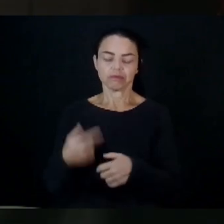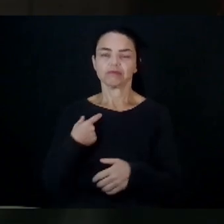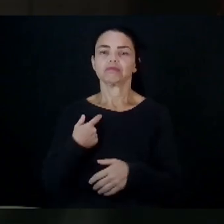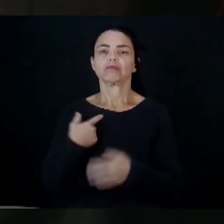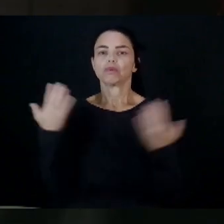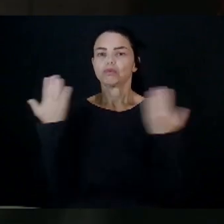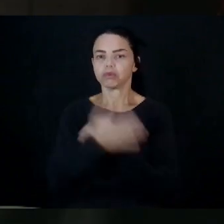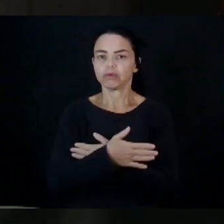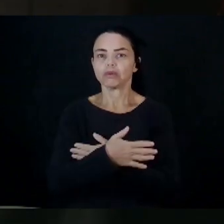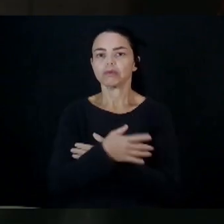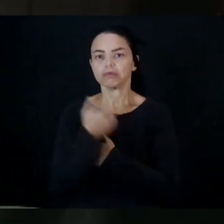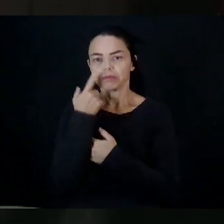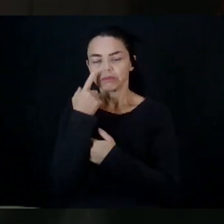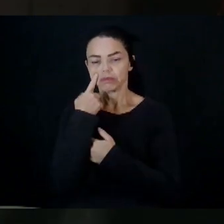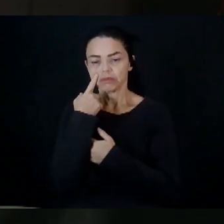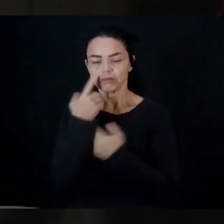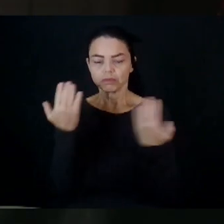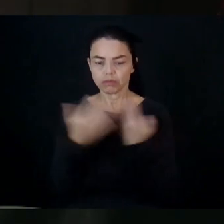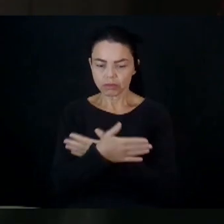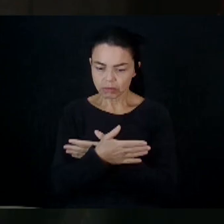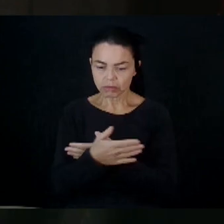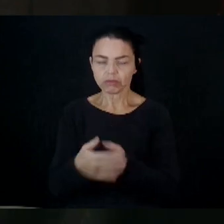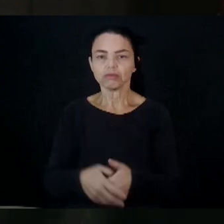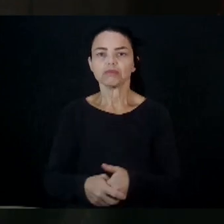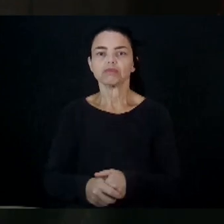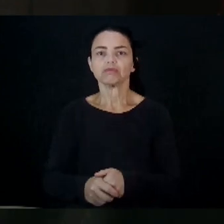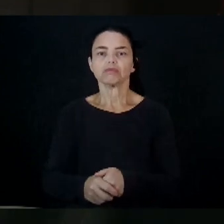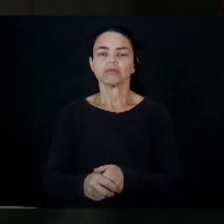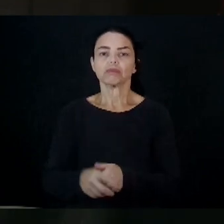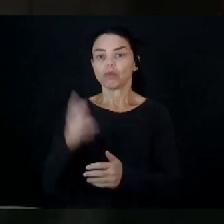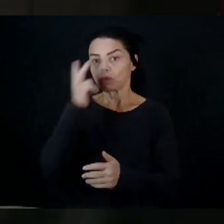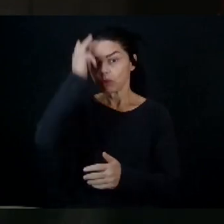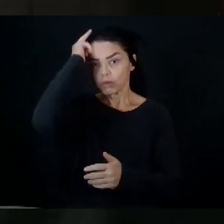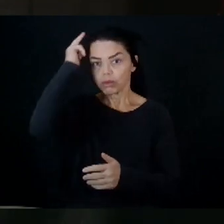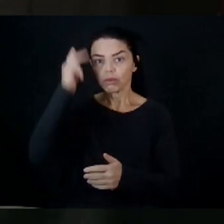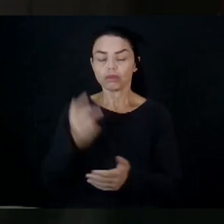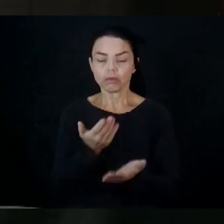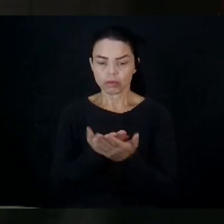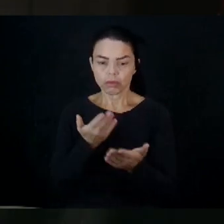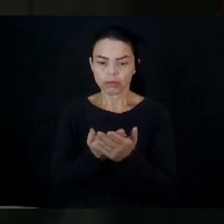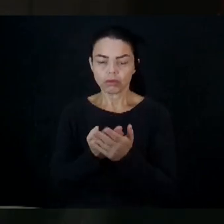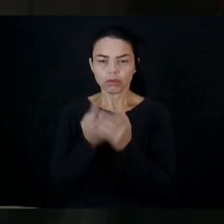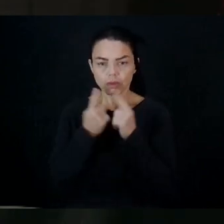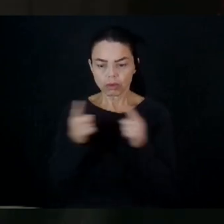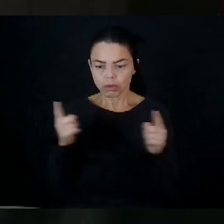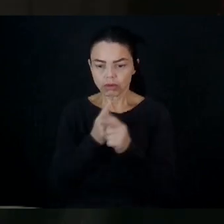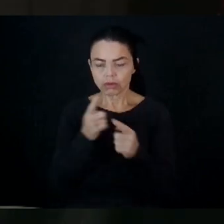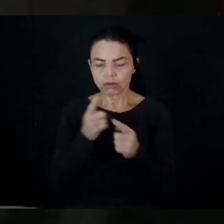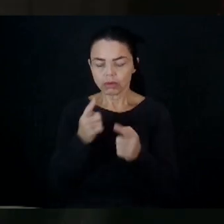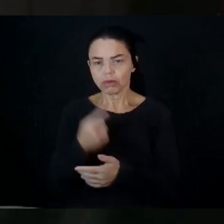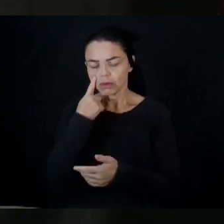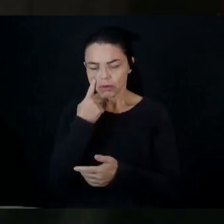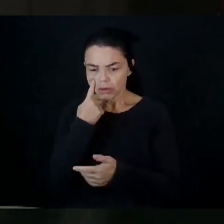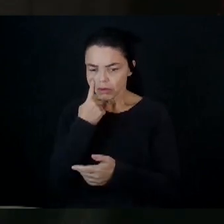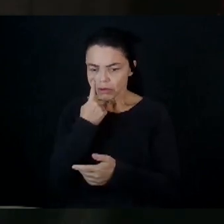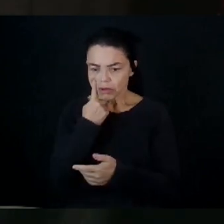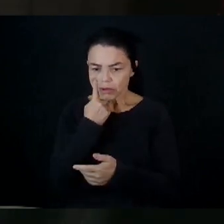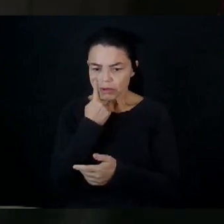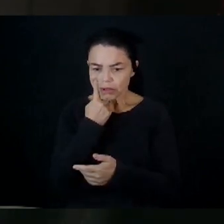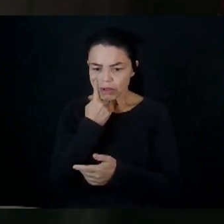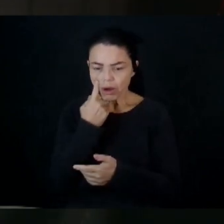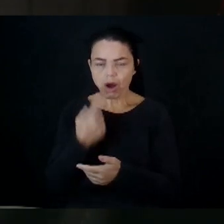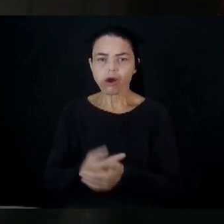vi pessoas para fazer uma prova, assim, um vestibular, por exemplo, só estudam com música. Eu fico olhando e falo, gente, ou essa pessoa